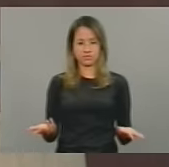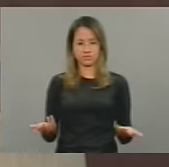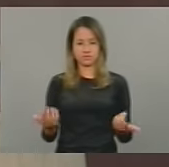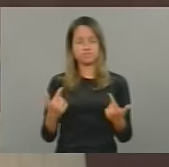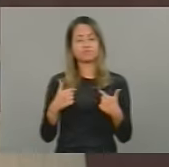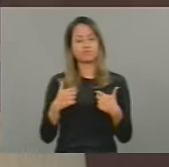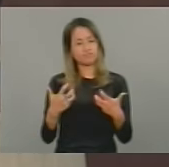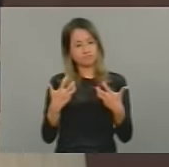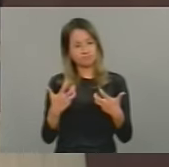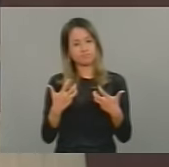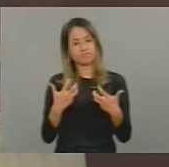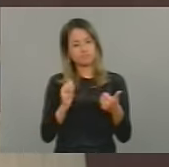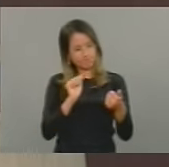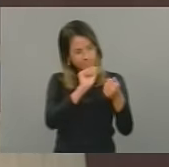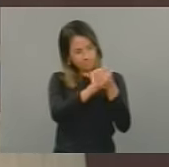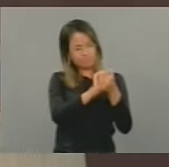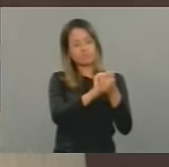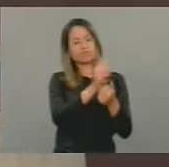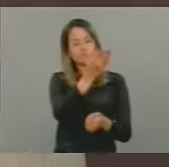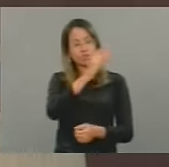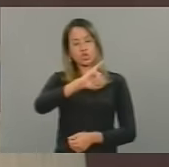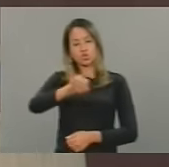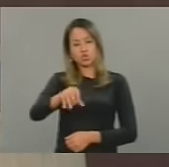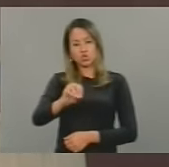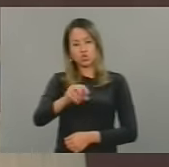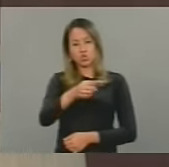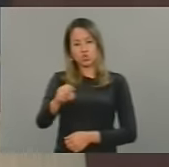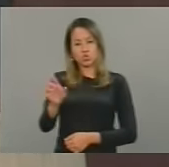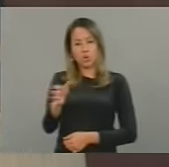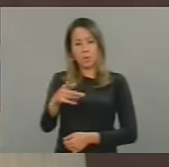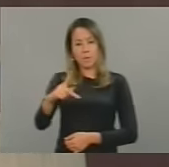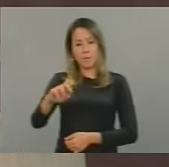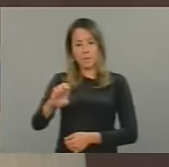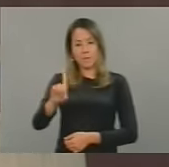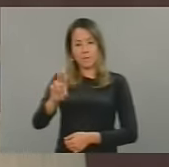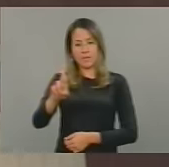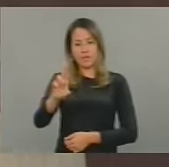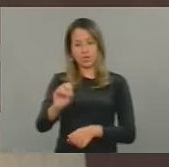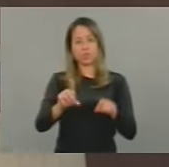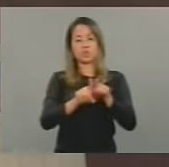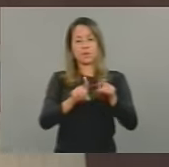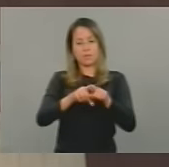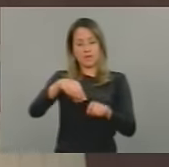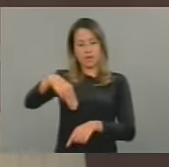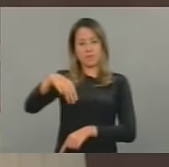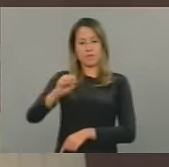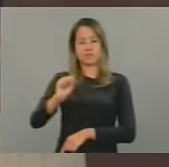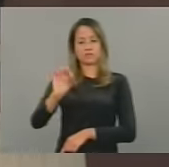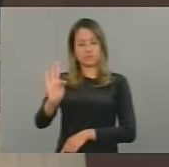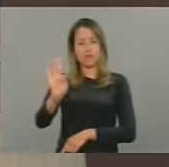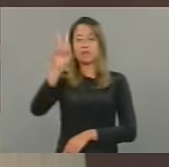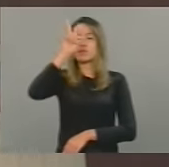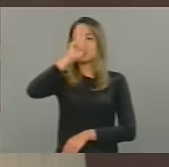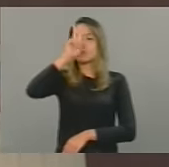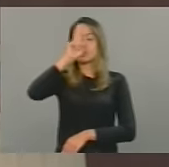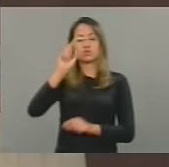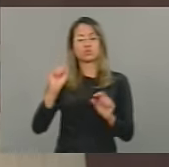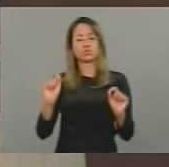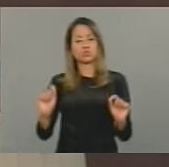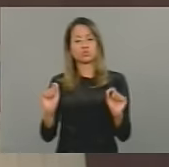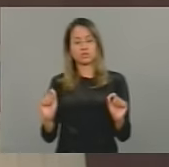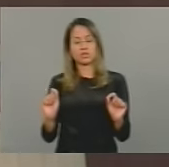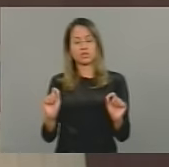minha solidariedade aqui ao João Pedro Stedley e ao MST e concluo, mais uma vez, lembrando as